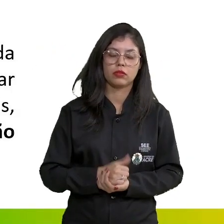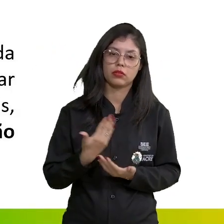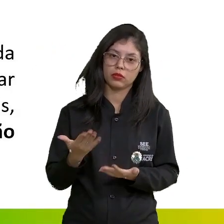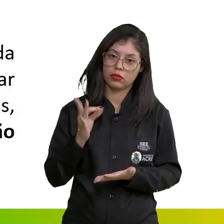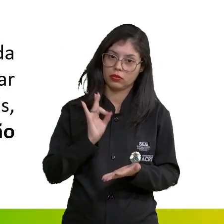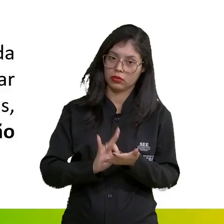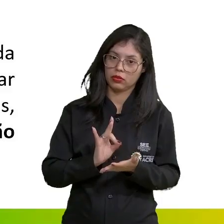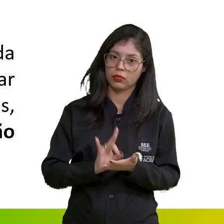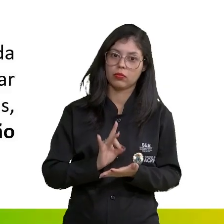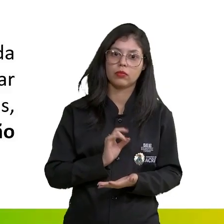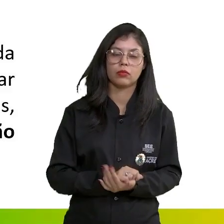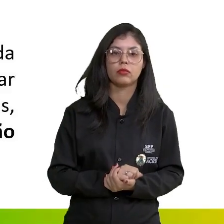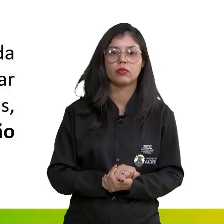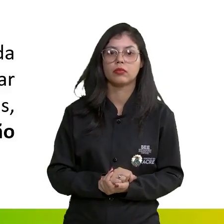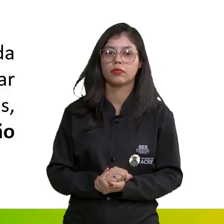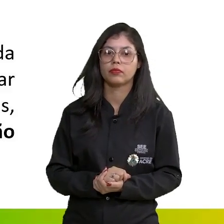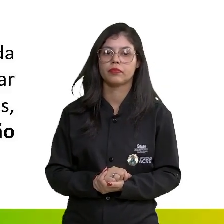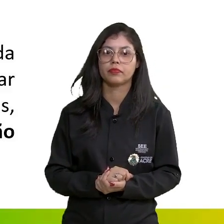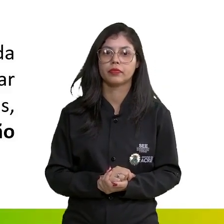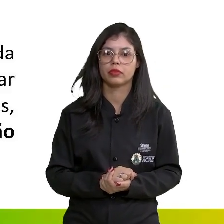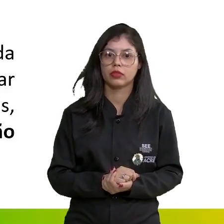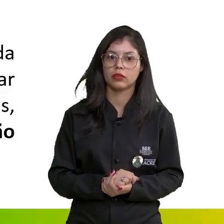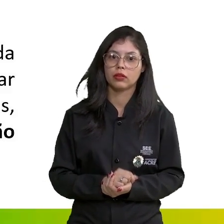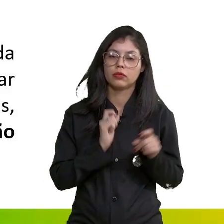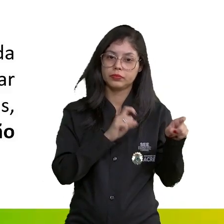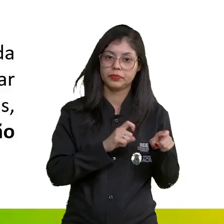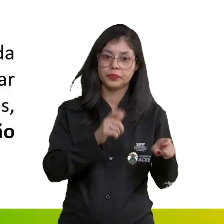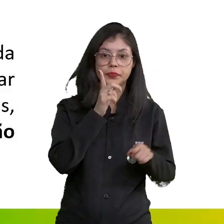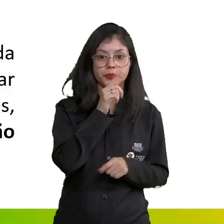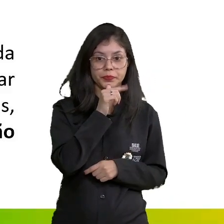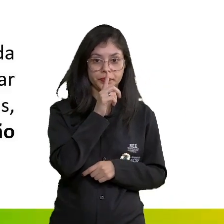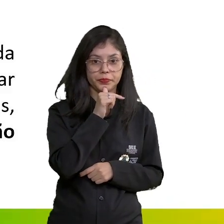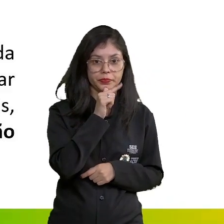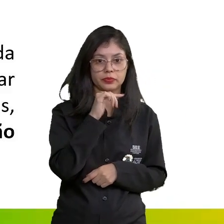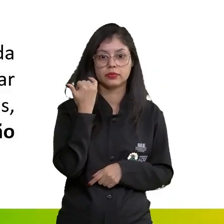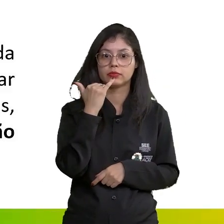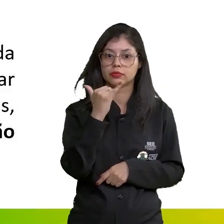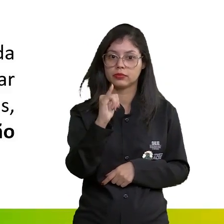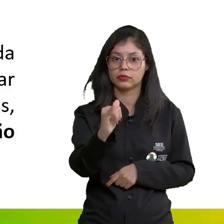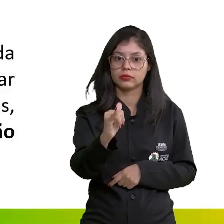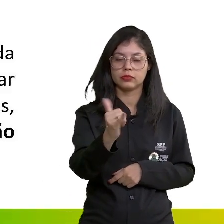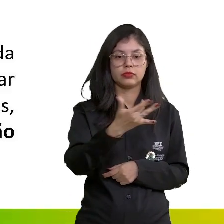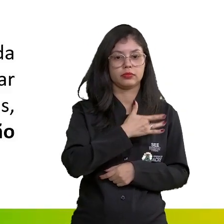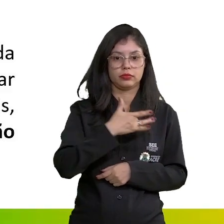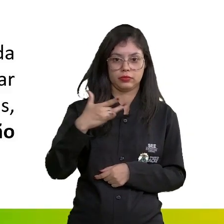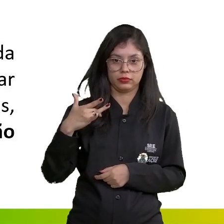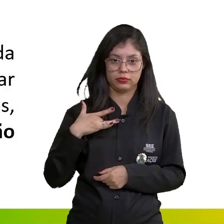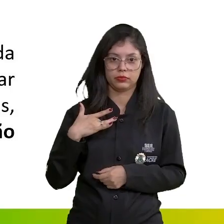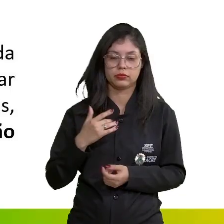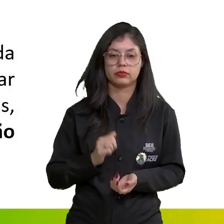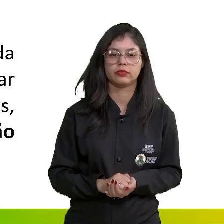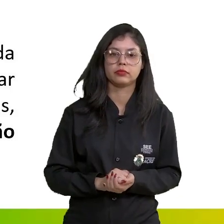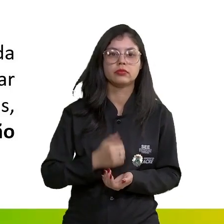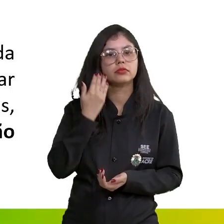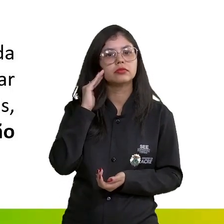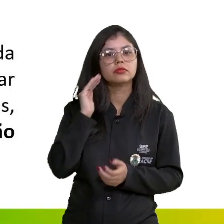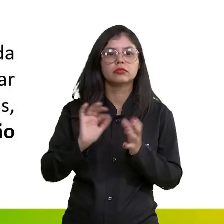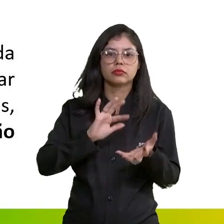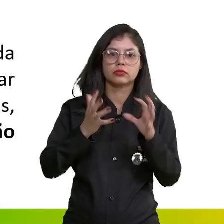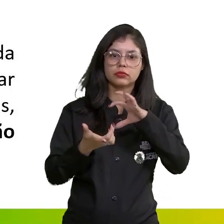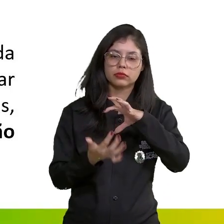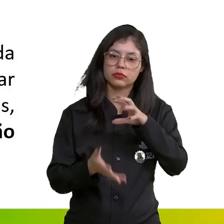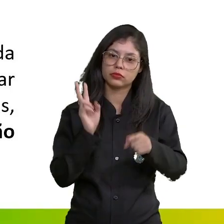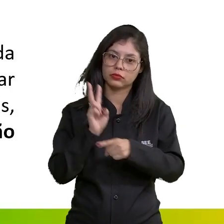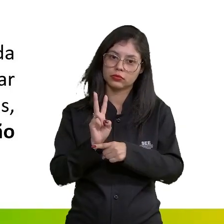de fato é verdade. Vai influenciar na agricultura, na água, energia e saúde. Entender o